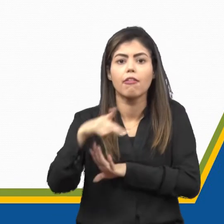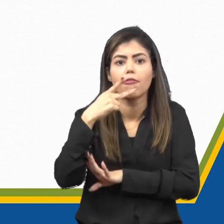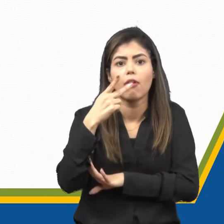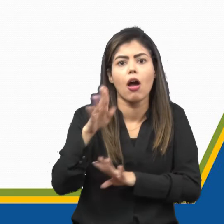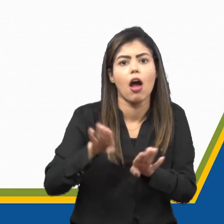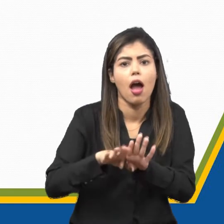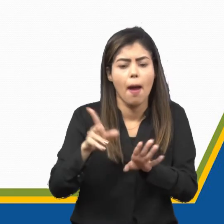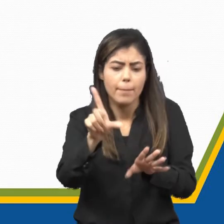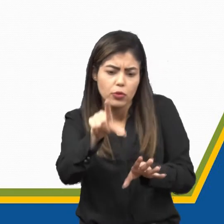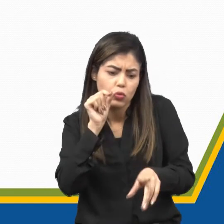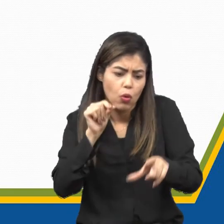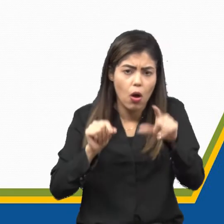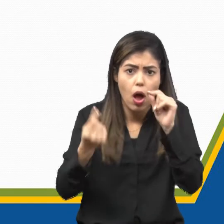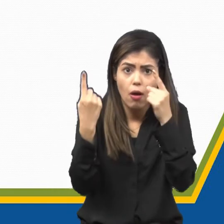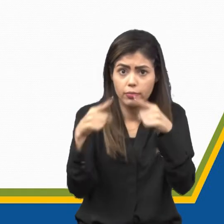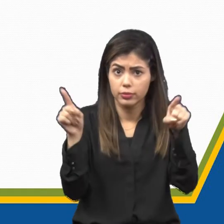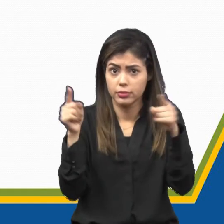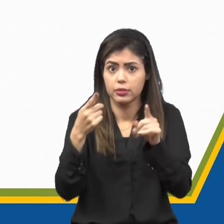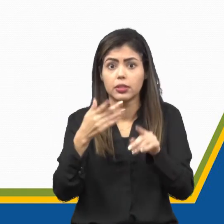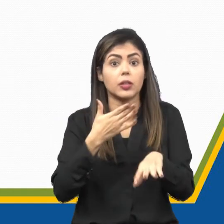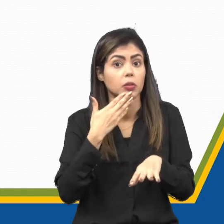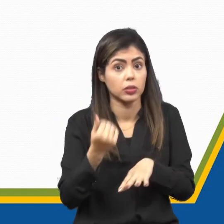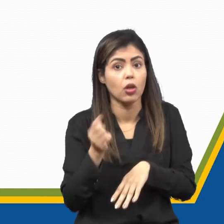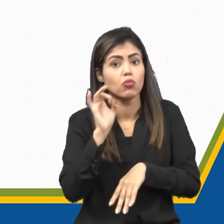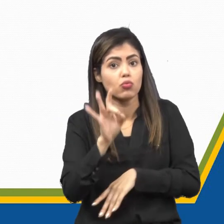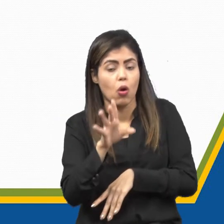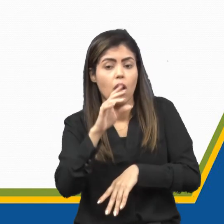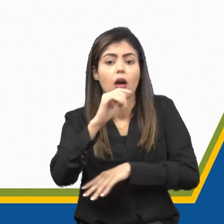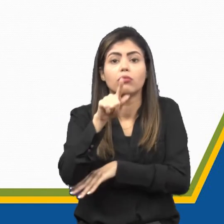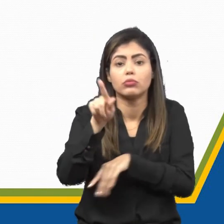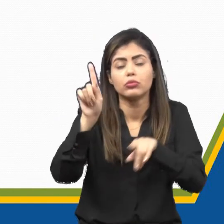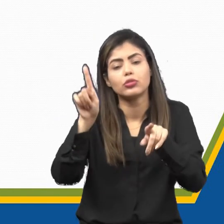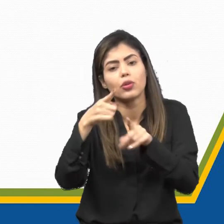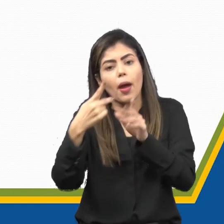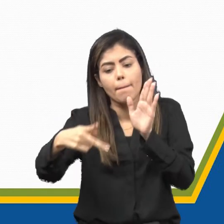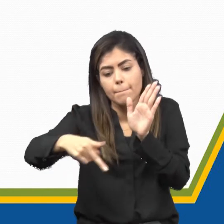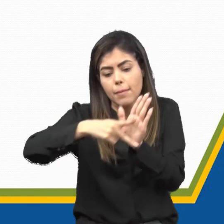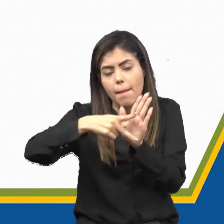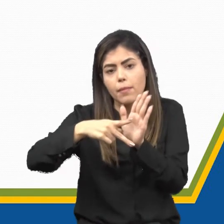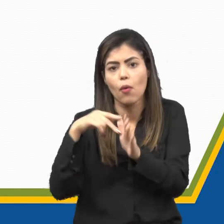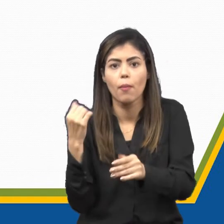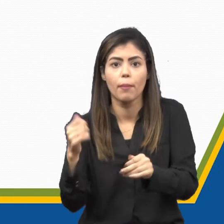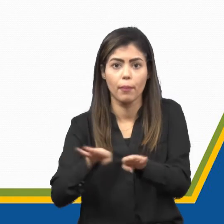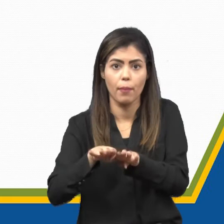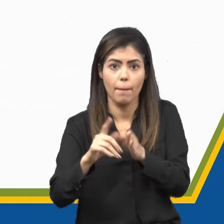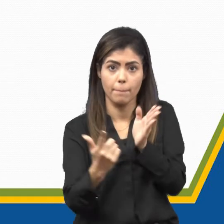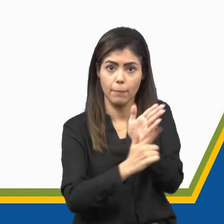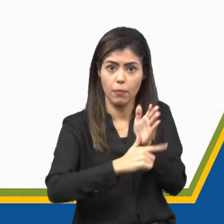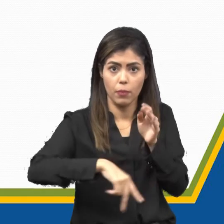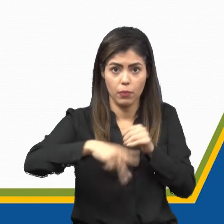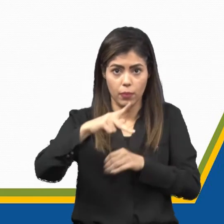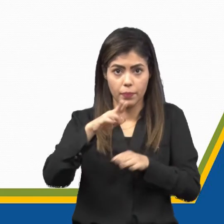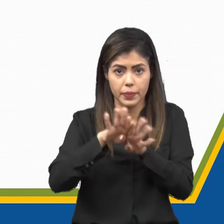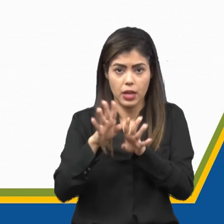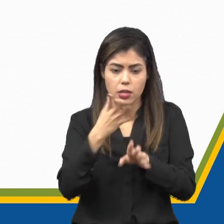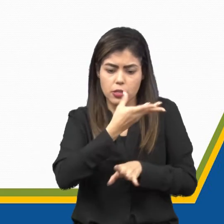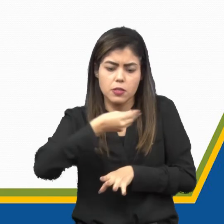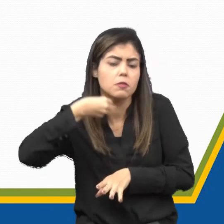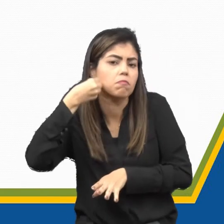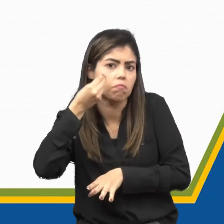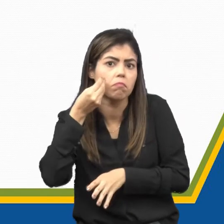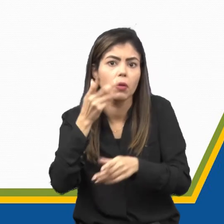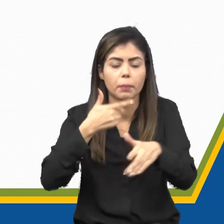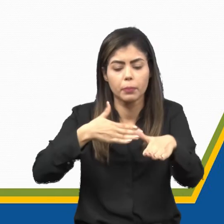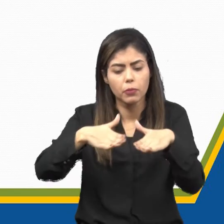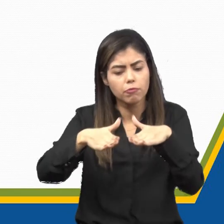música, de preferência instrumental, e se coloque no papel do personagem principal de sua história e experimente movimentos